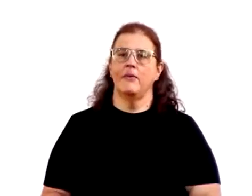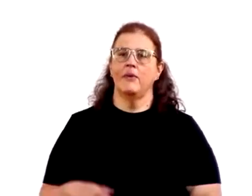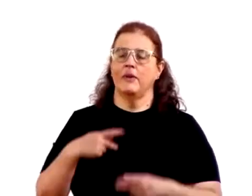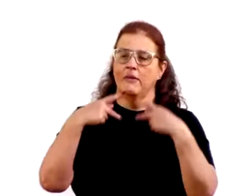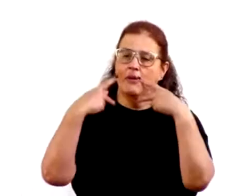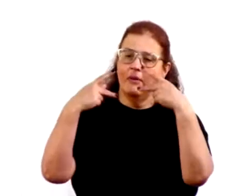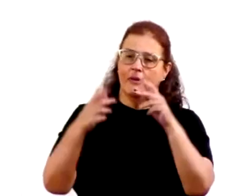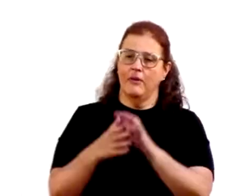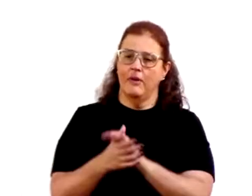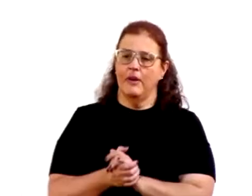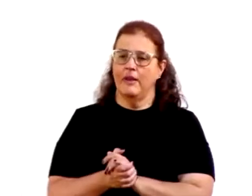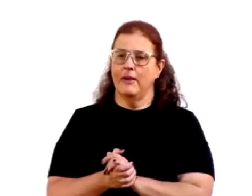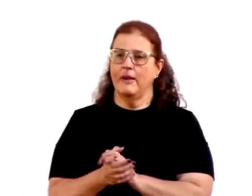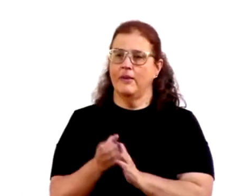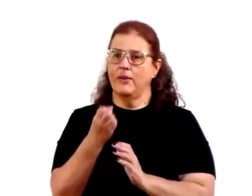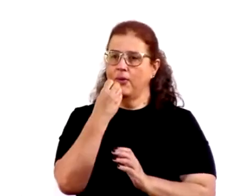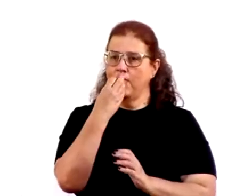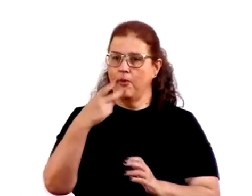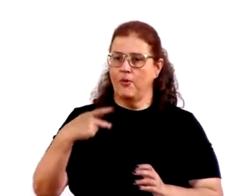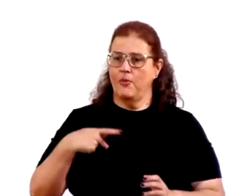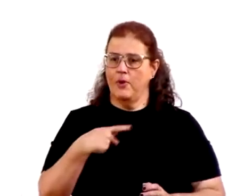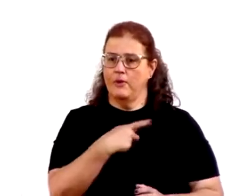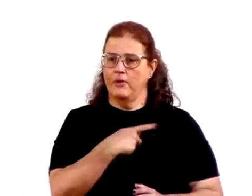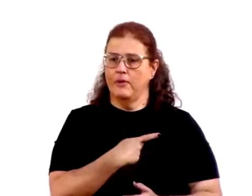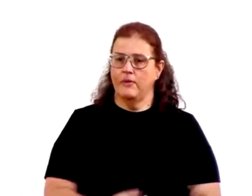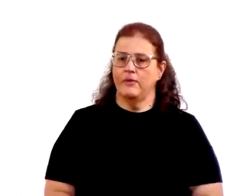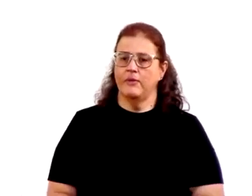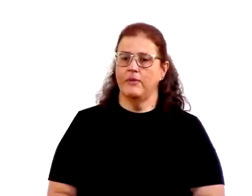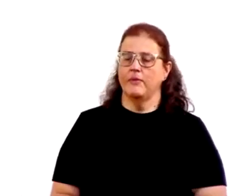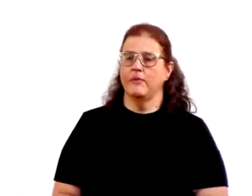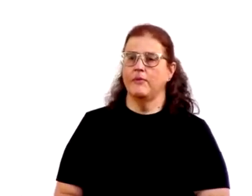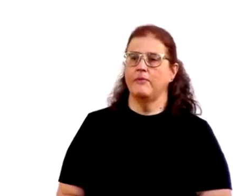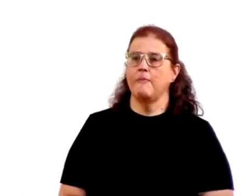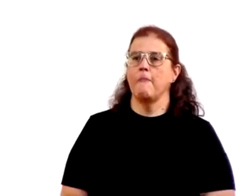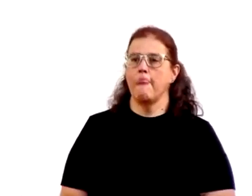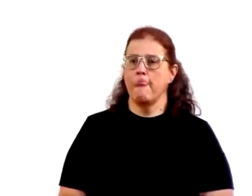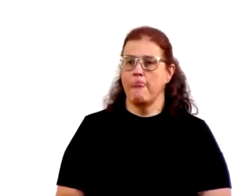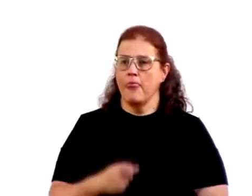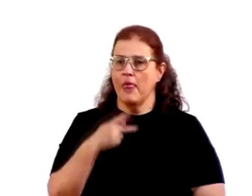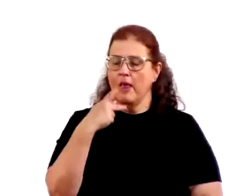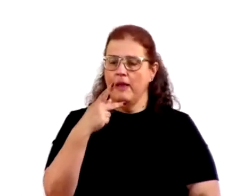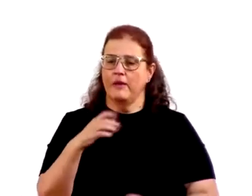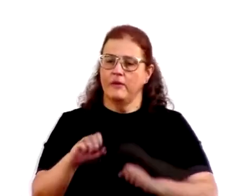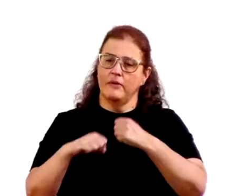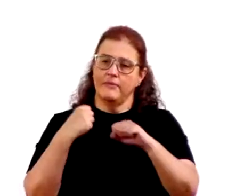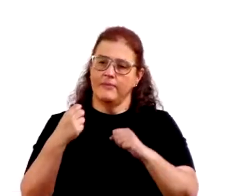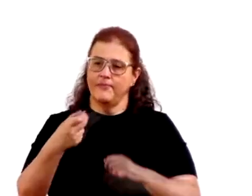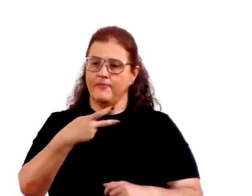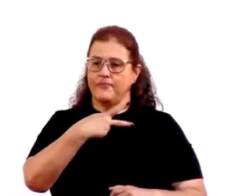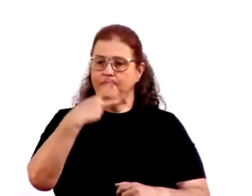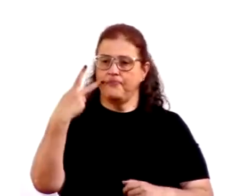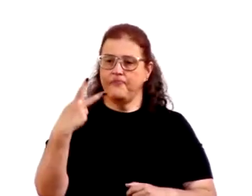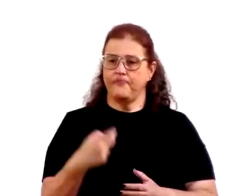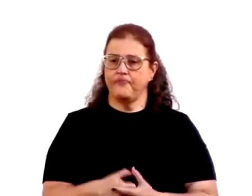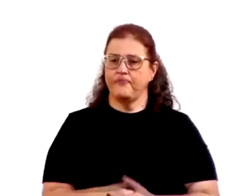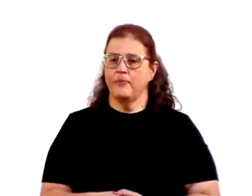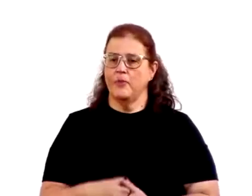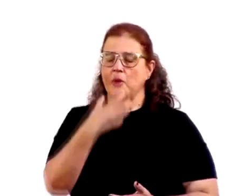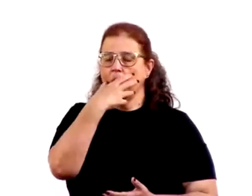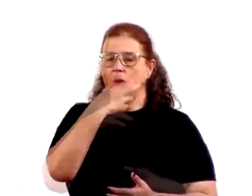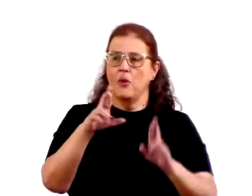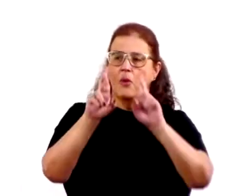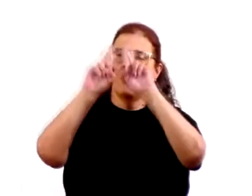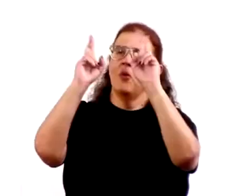bom pastor, no Salmo 23, assim como no Salmo 2 já havia sido expresso acerca do reinado